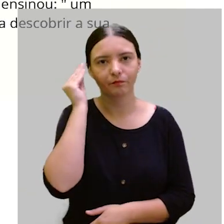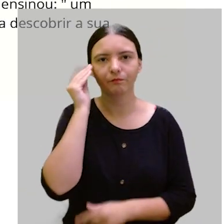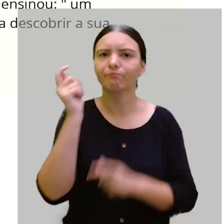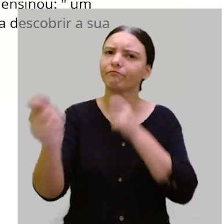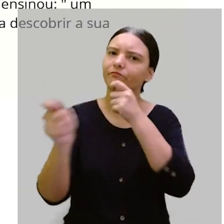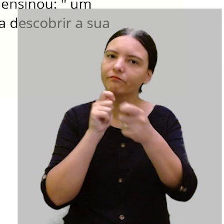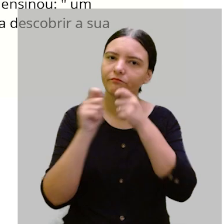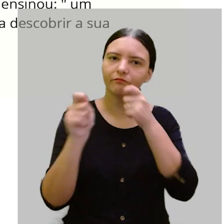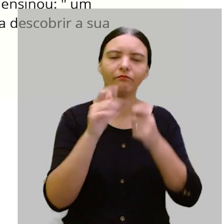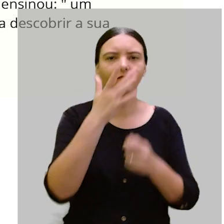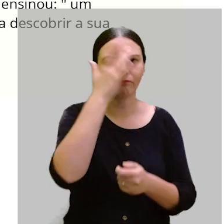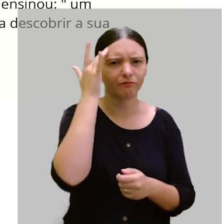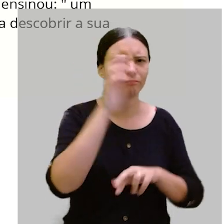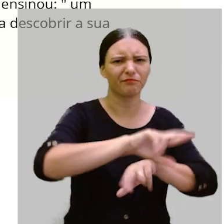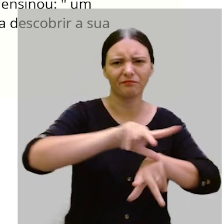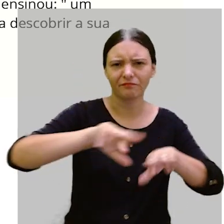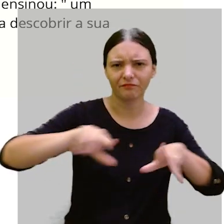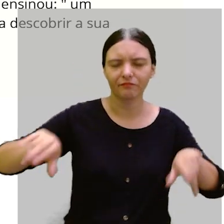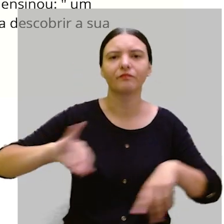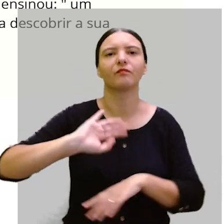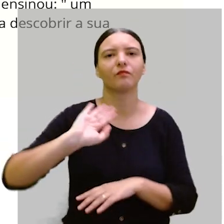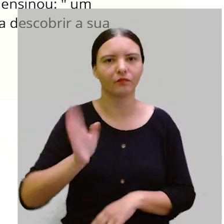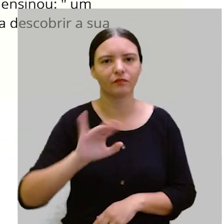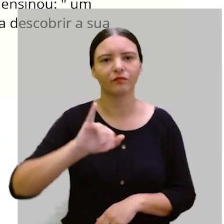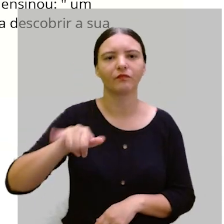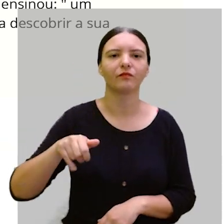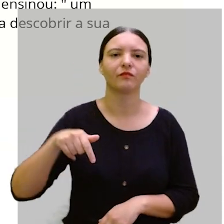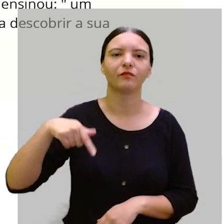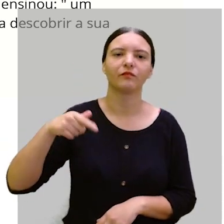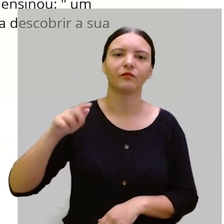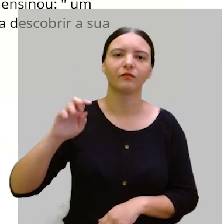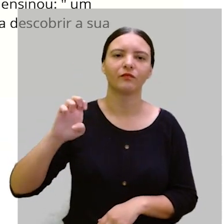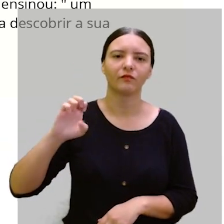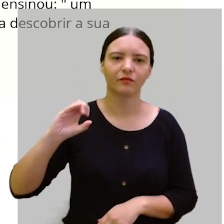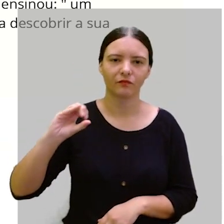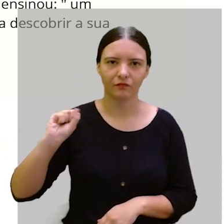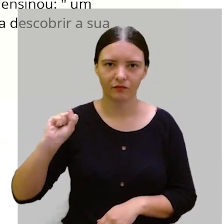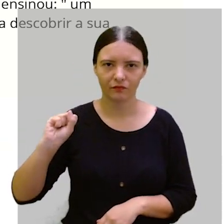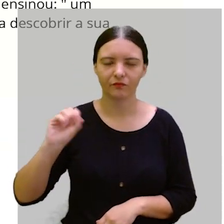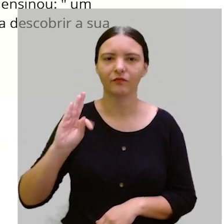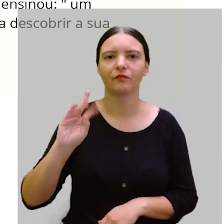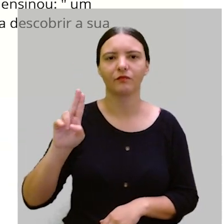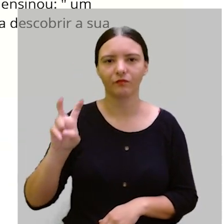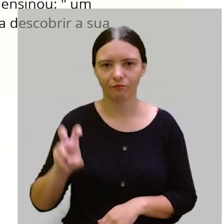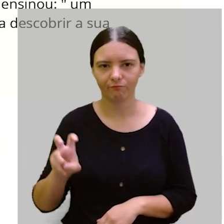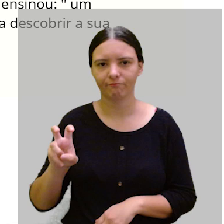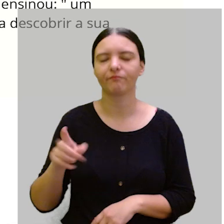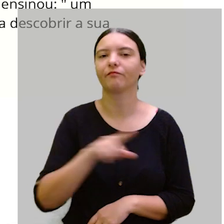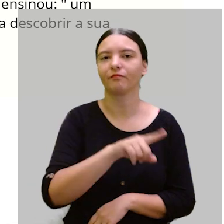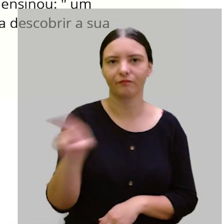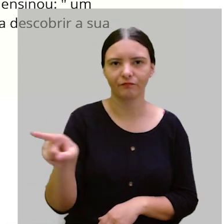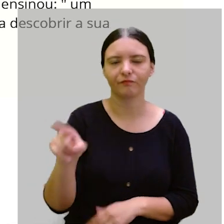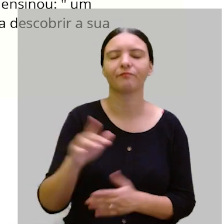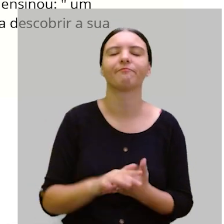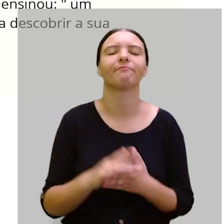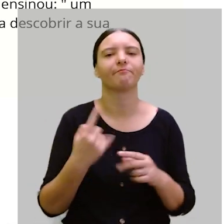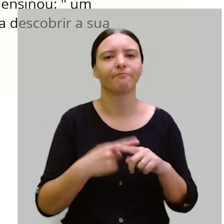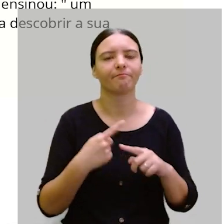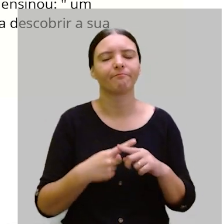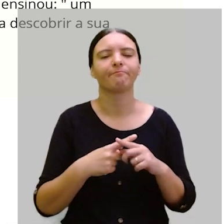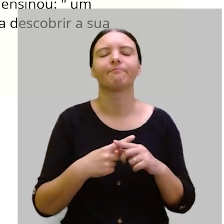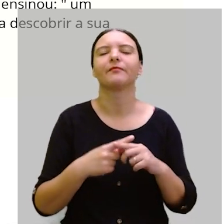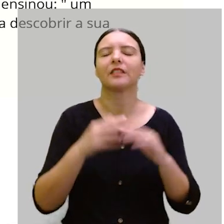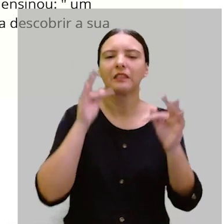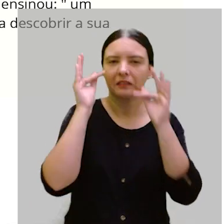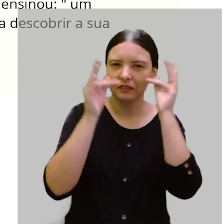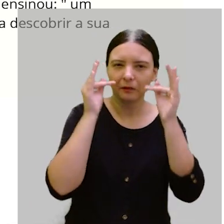entrevistar vários autores. Entrevistei várias vezes o Jacques Fuchs, que, aliás, é um excelente escritor. Recomendo a todos vocês o Antiterapias, que é um livro dele. Ele